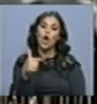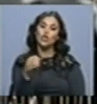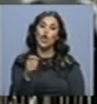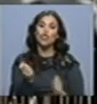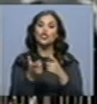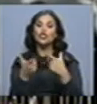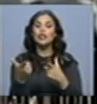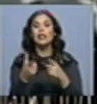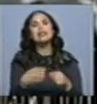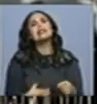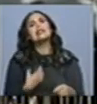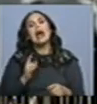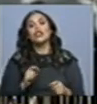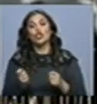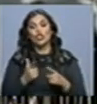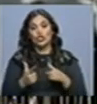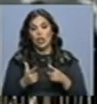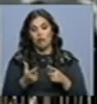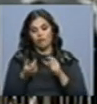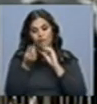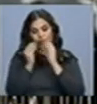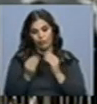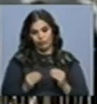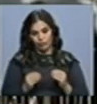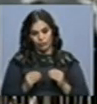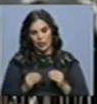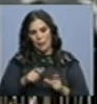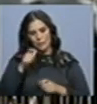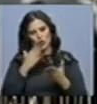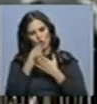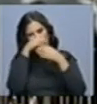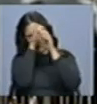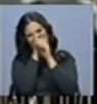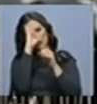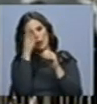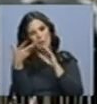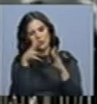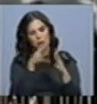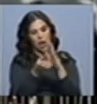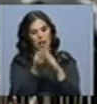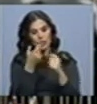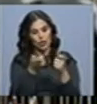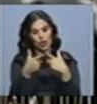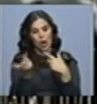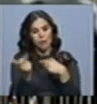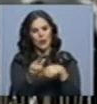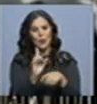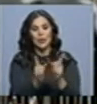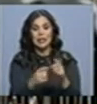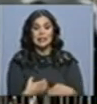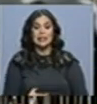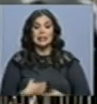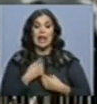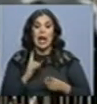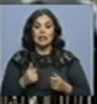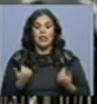que ainda está em formação. Os astrónomos sabem mais ou menos o que acontece na formação destas estrelas, ou seja, nós temos todo